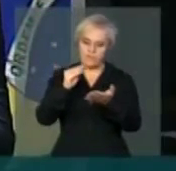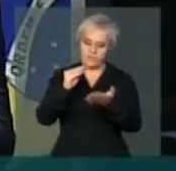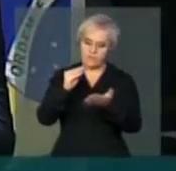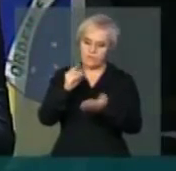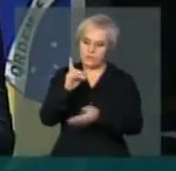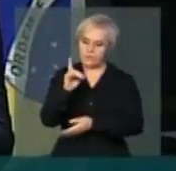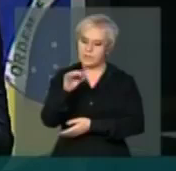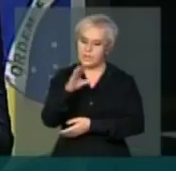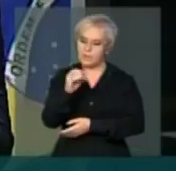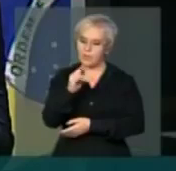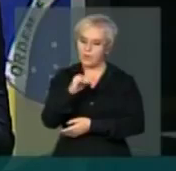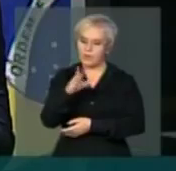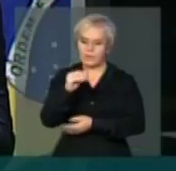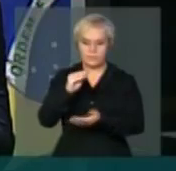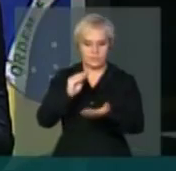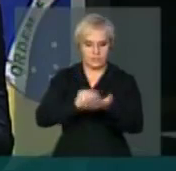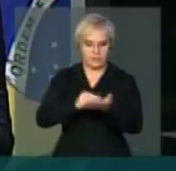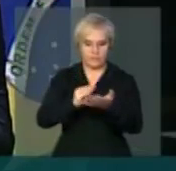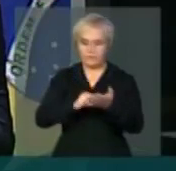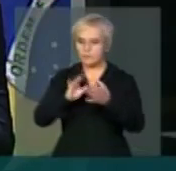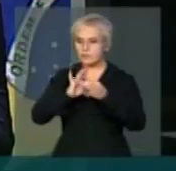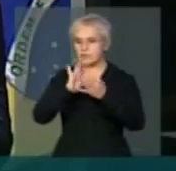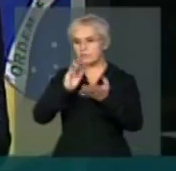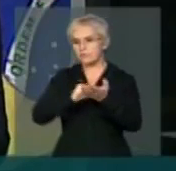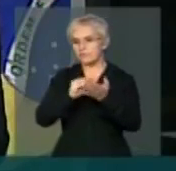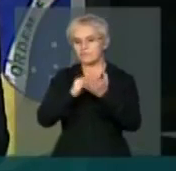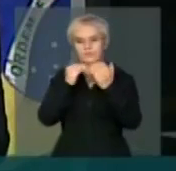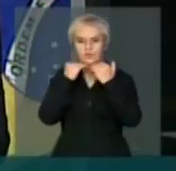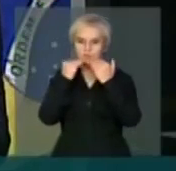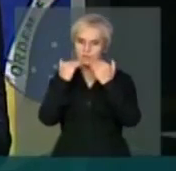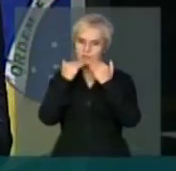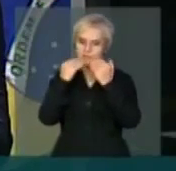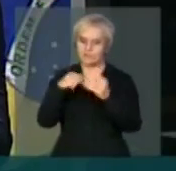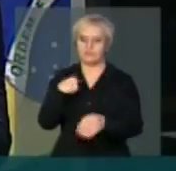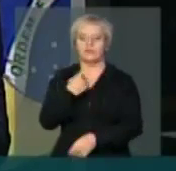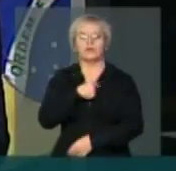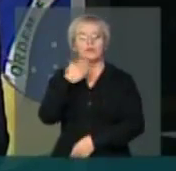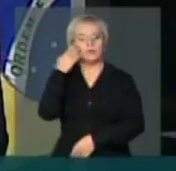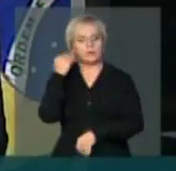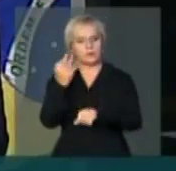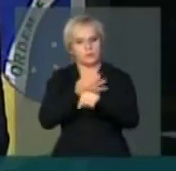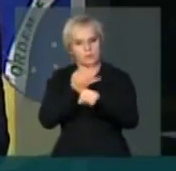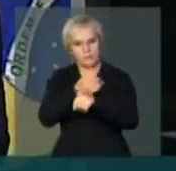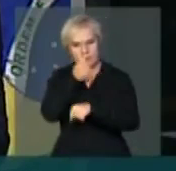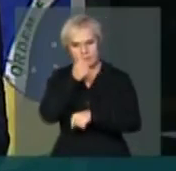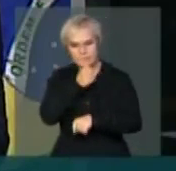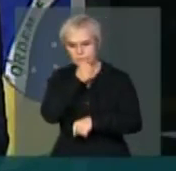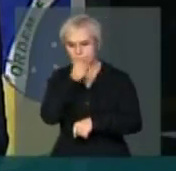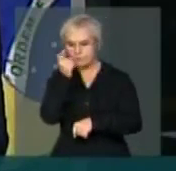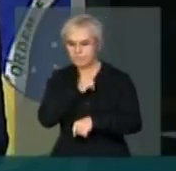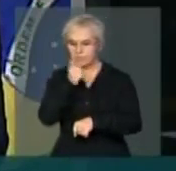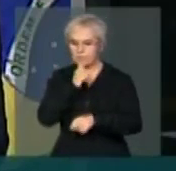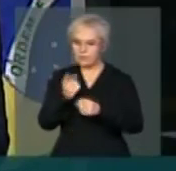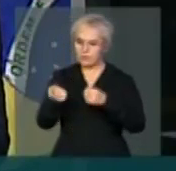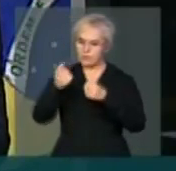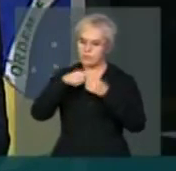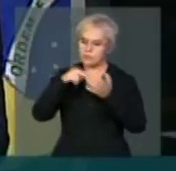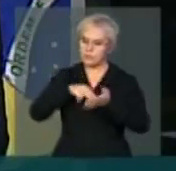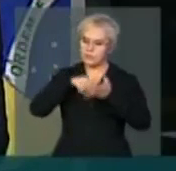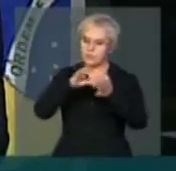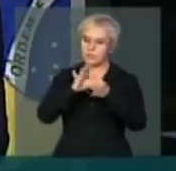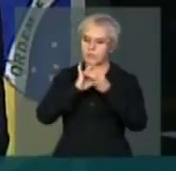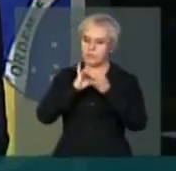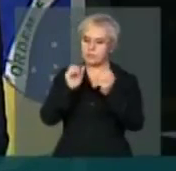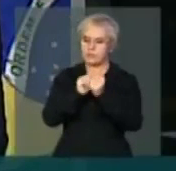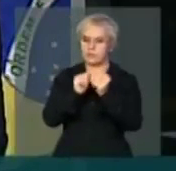quanto nos custou a longa noite de 20 anos de ditadura e os sacrifícios enormes realizados para garantir que a redemocratização tivesse seu